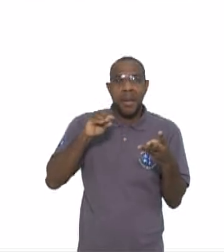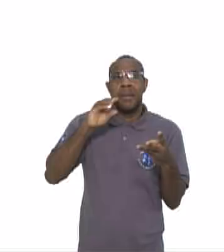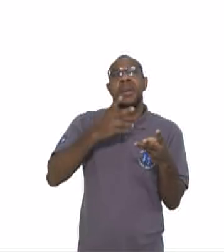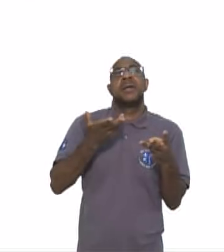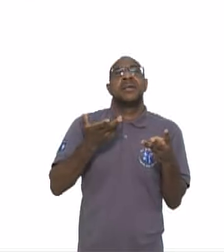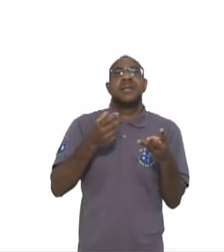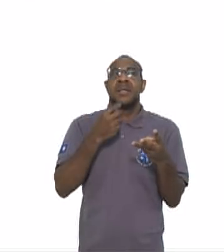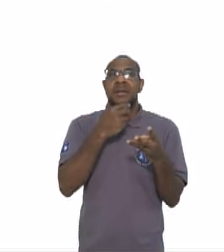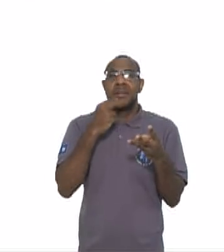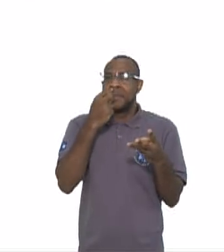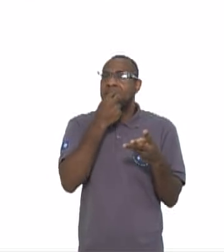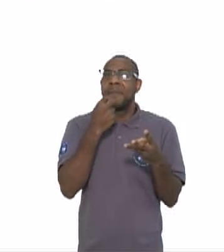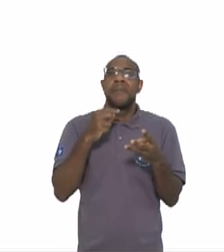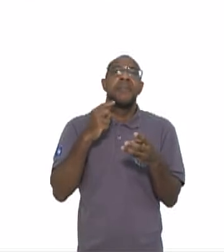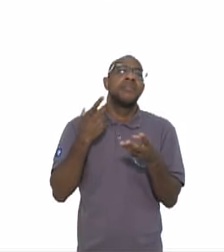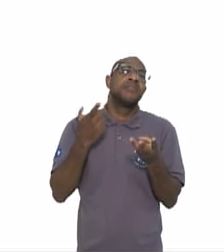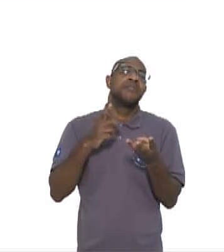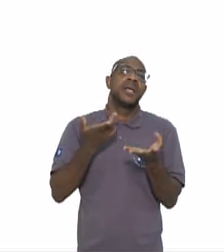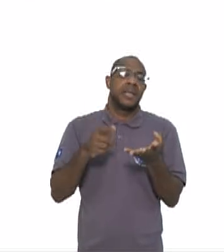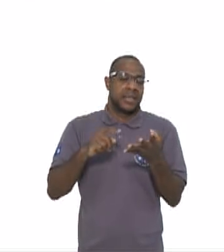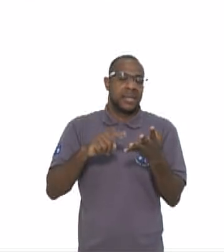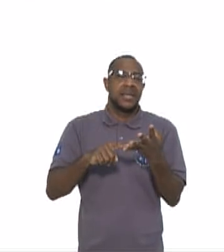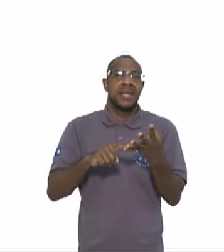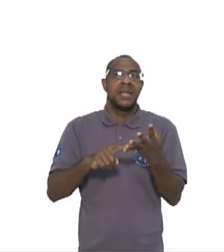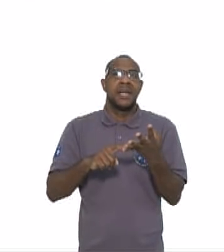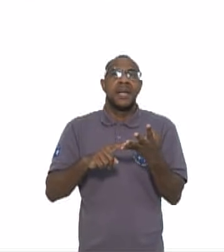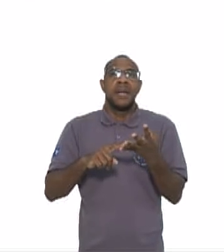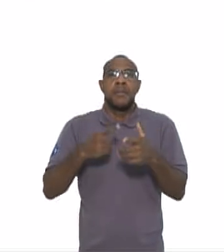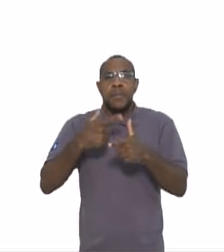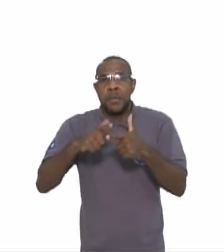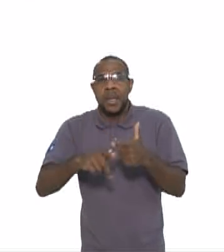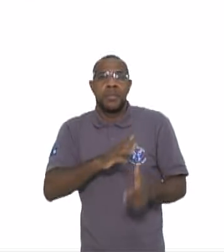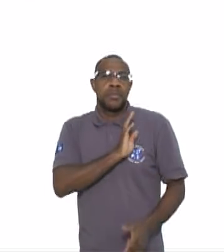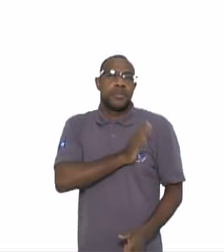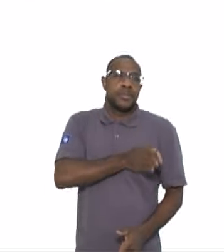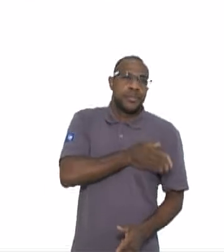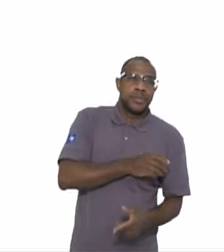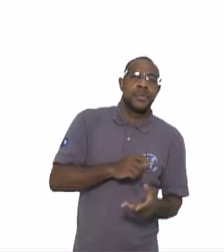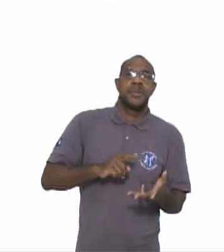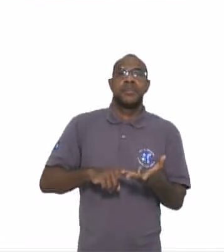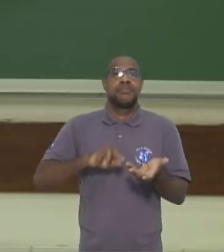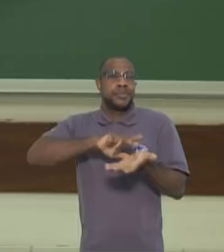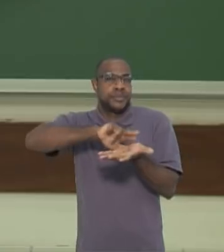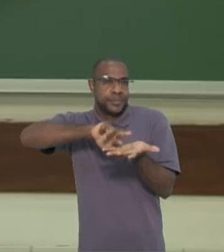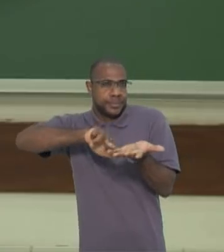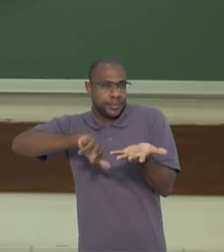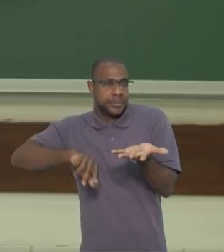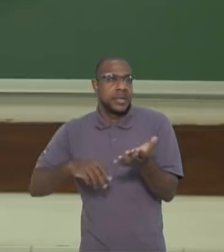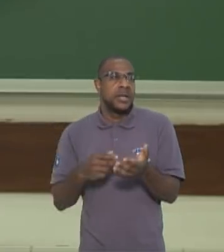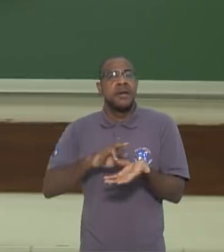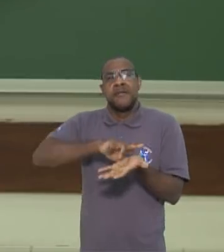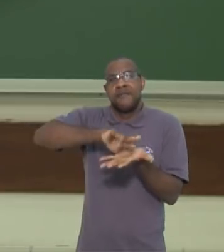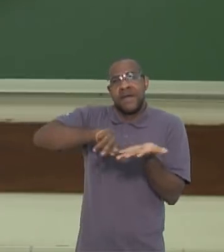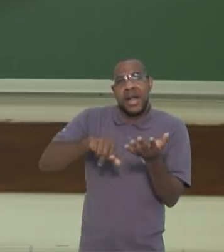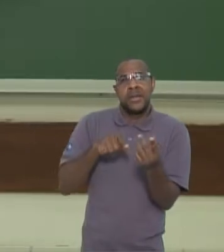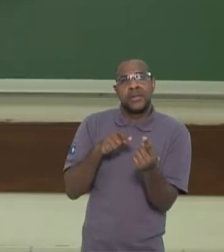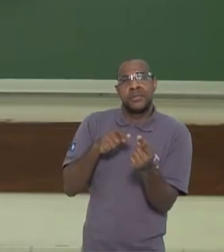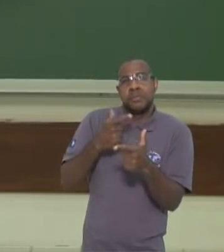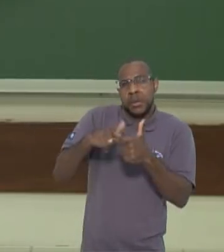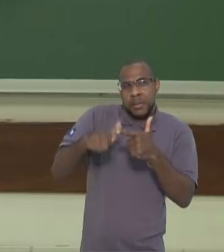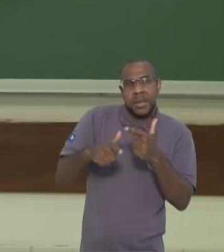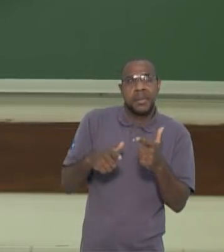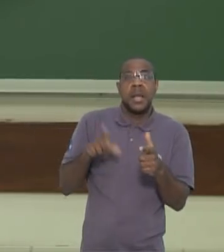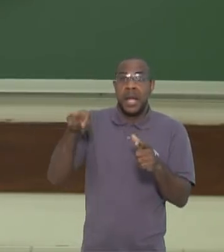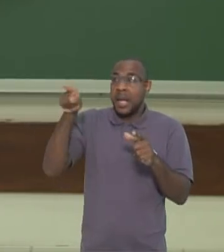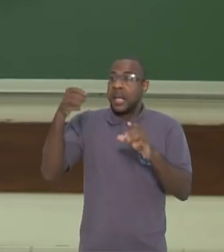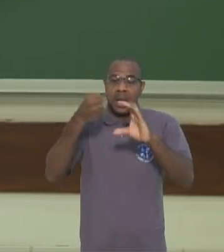lábio leporino, defeitos cardíacos congênitos, defeitos urogenitais e polidactilia. Então, você vê que, né, são características. Ah, professora,